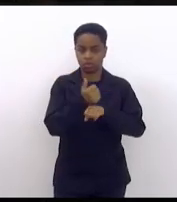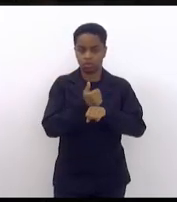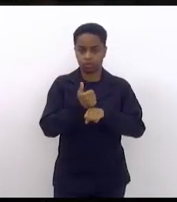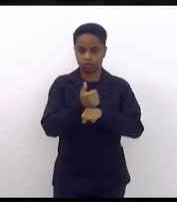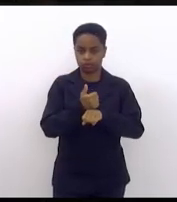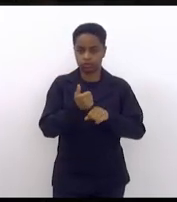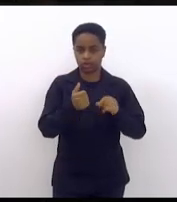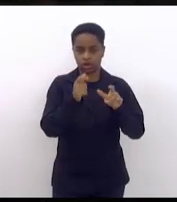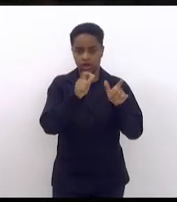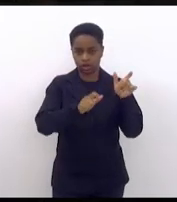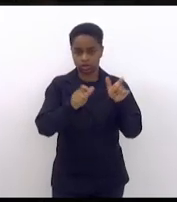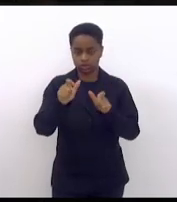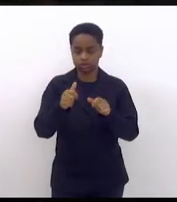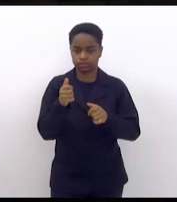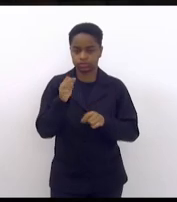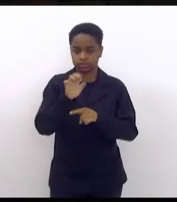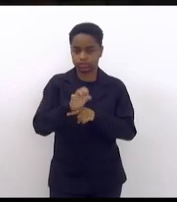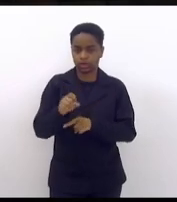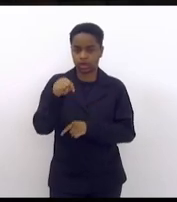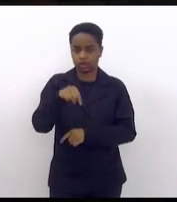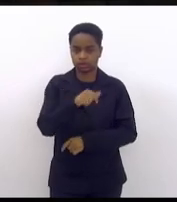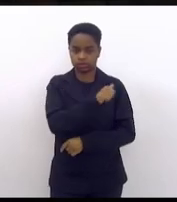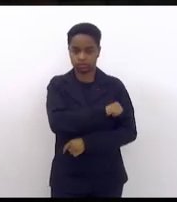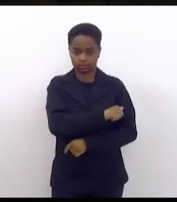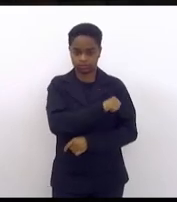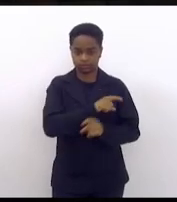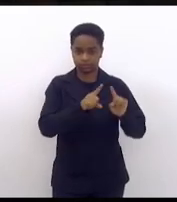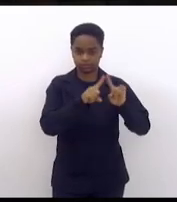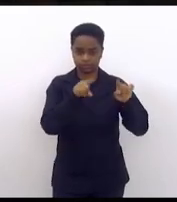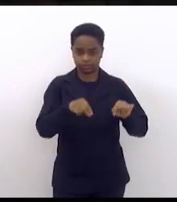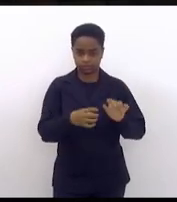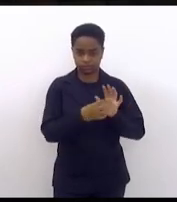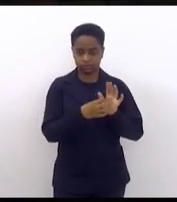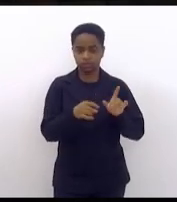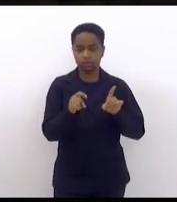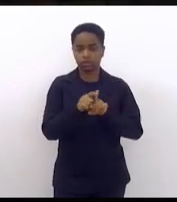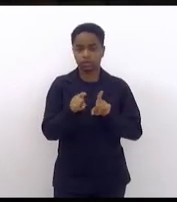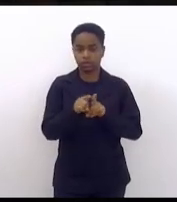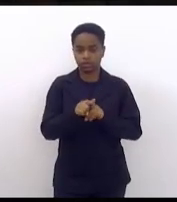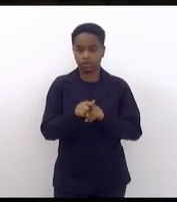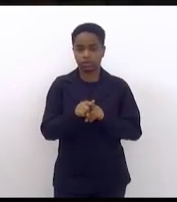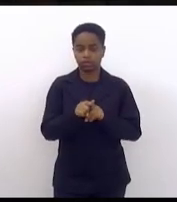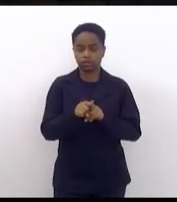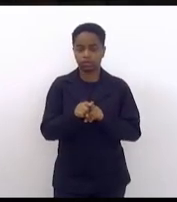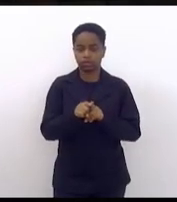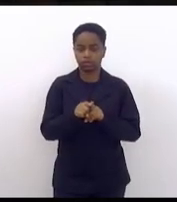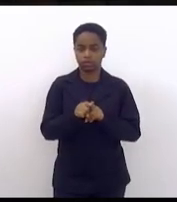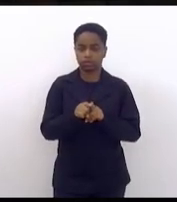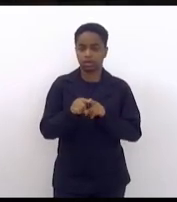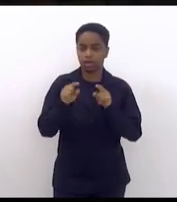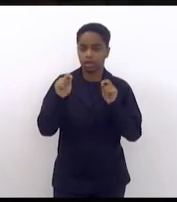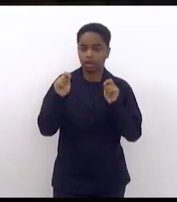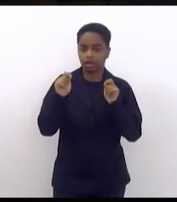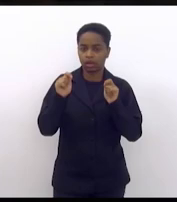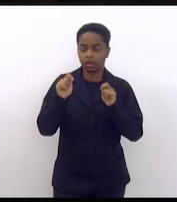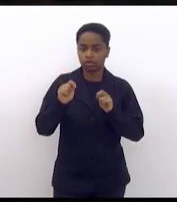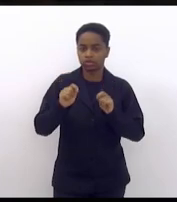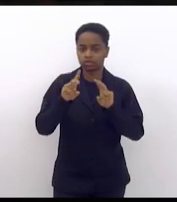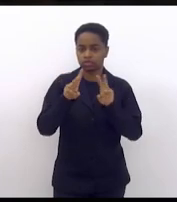profissionais do Estado do Rio de Janeiro, dos seus servidores, mas também da capacidade